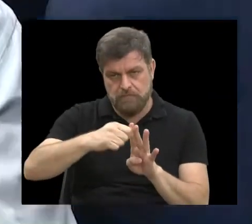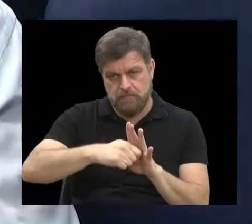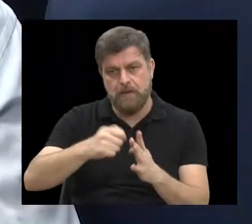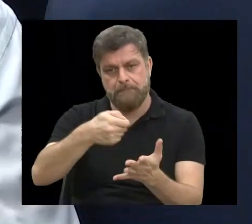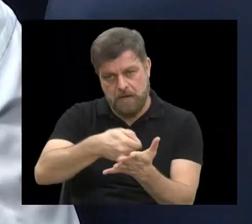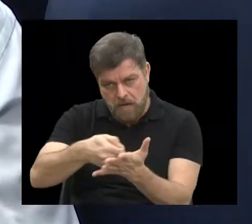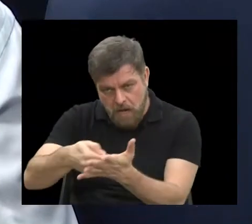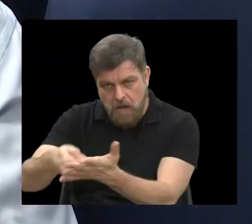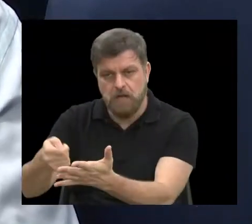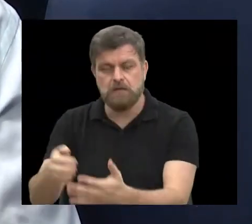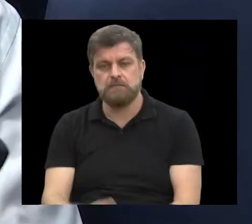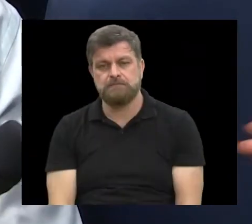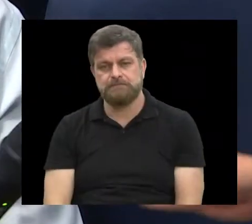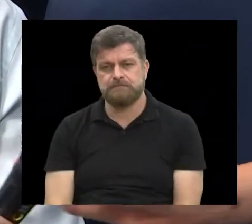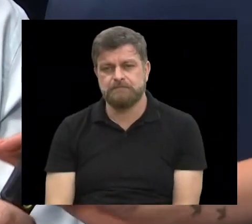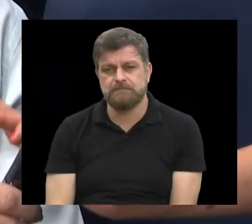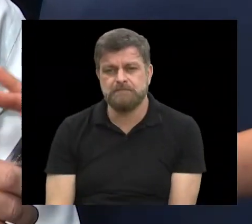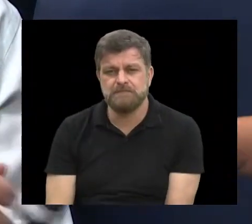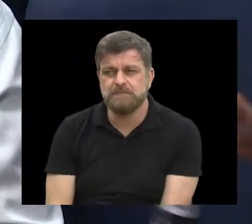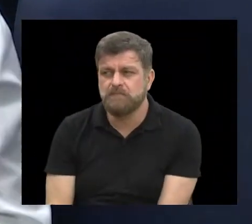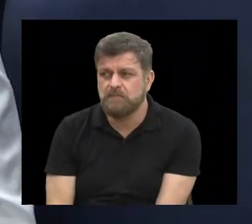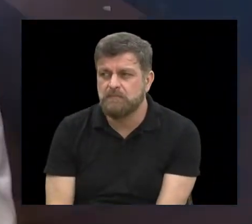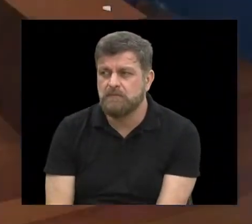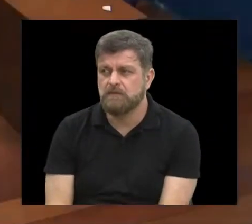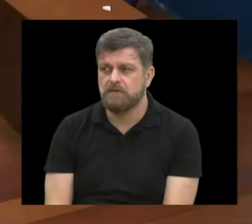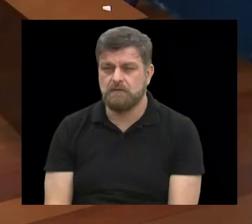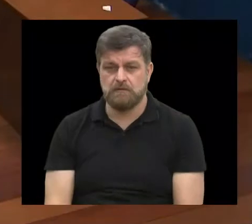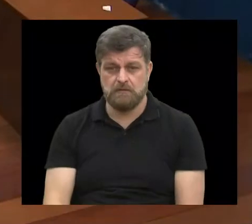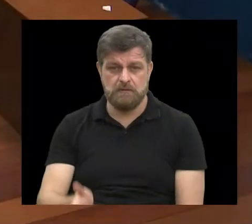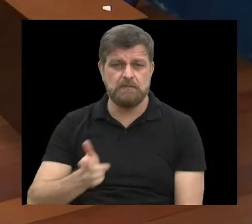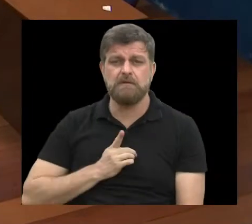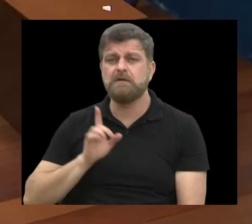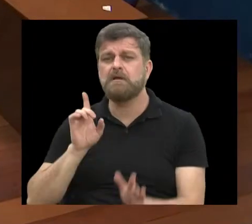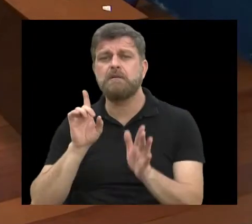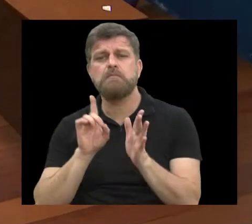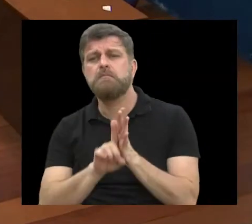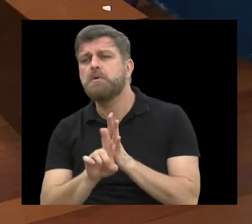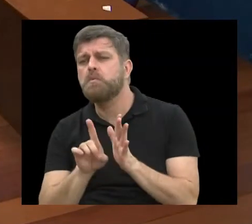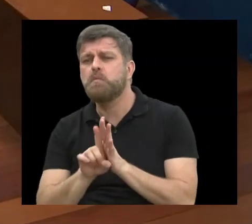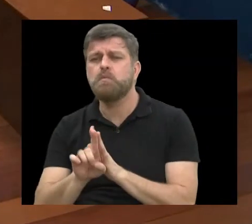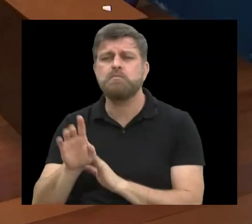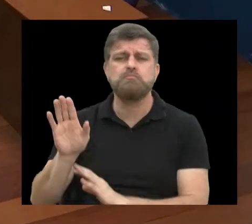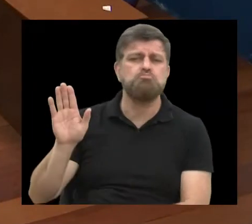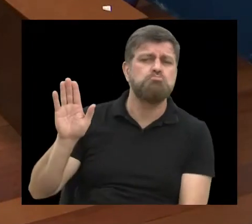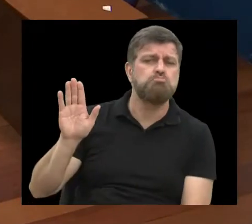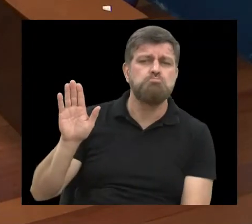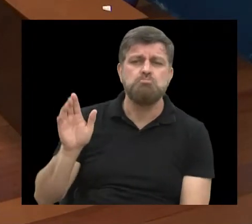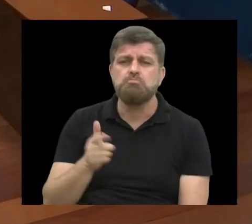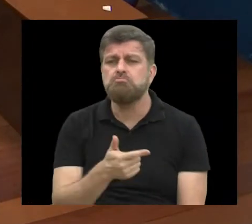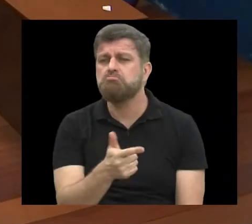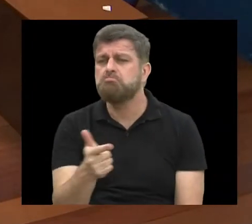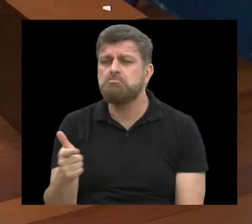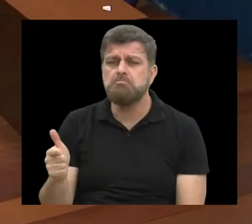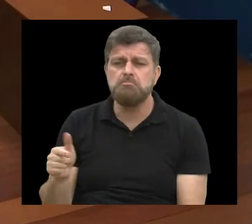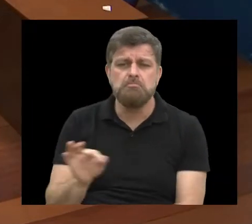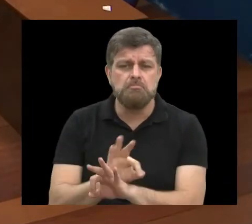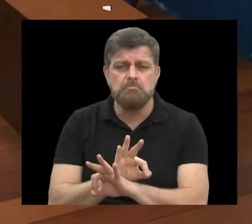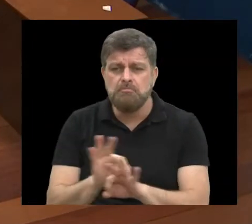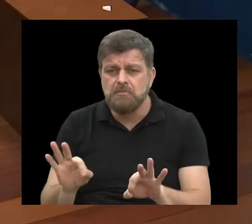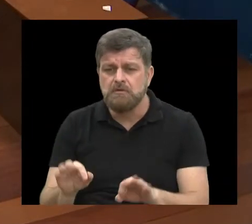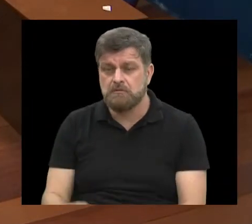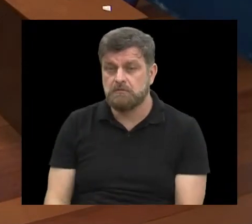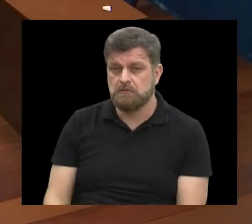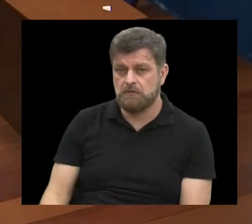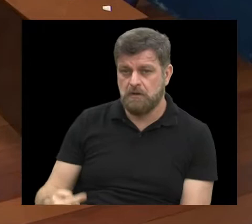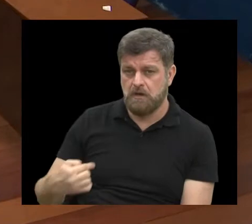Ok. Mais alguém quer fazer alguma pergunta? Não. Marina, tem uma